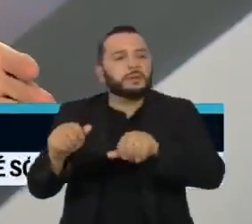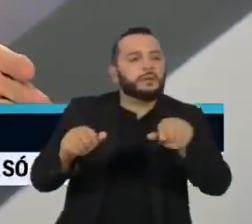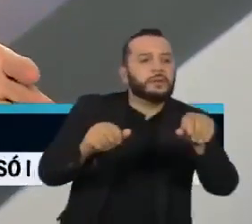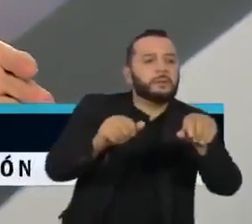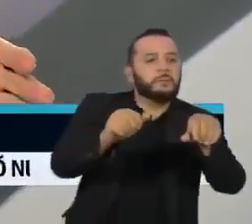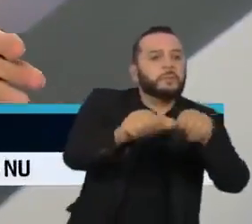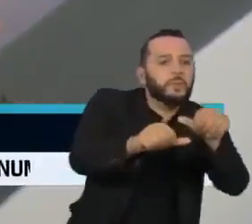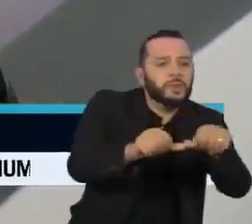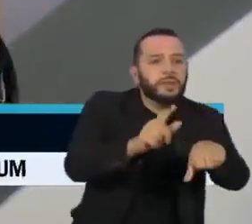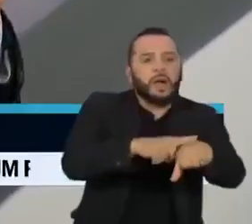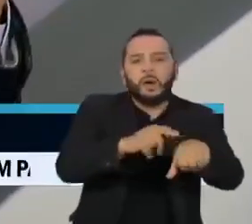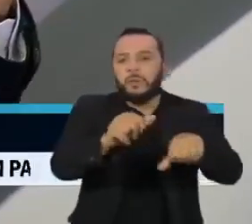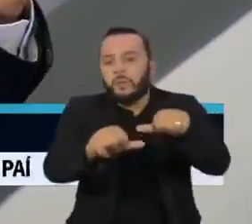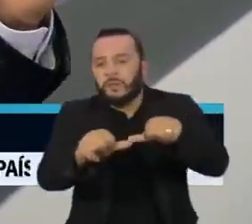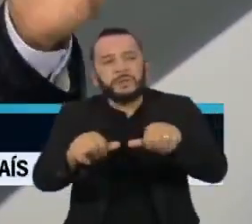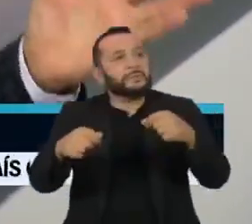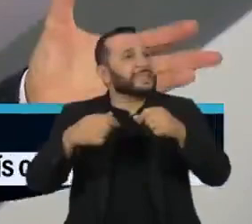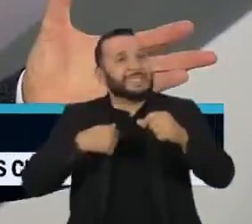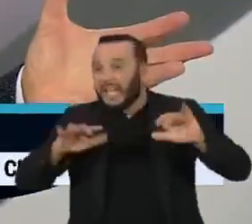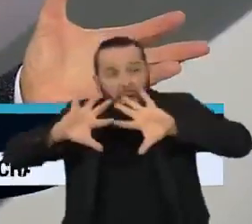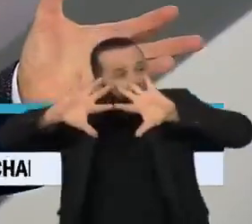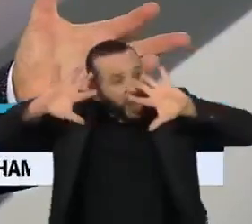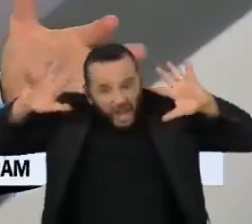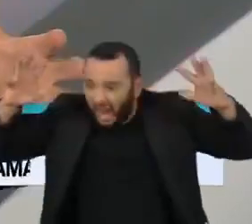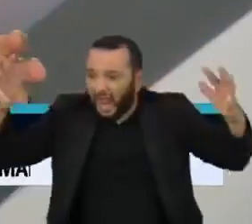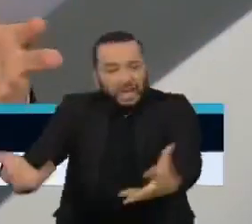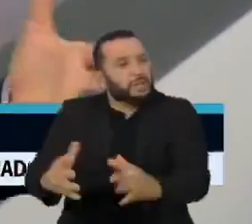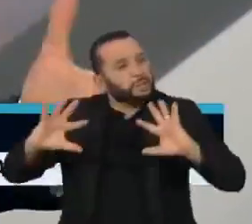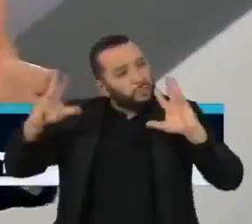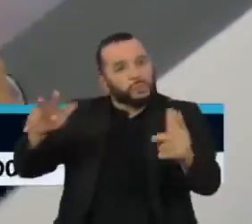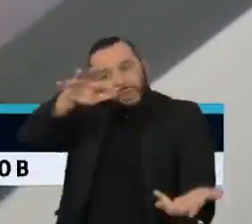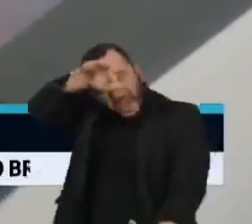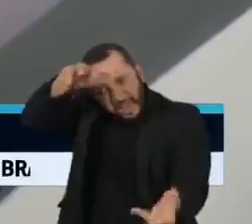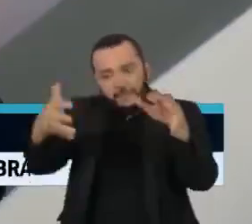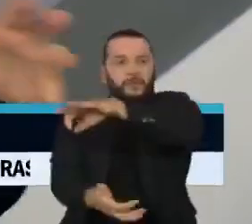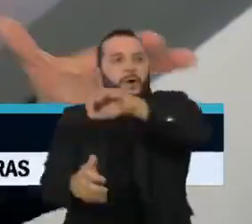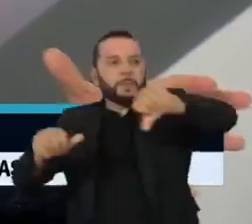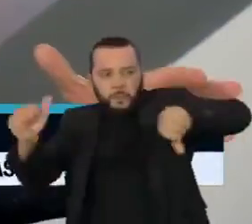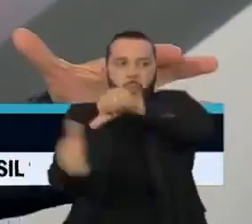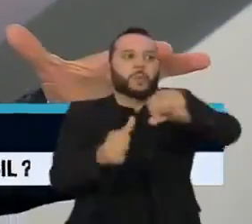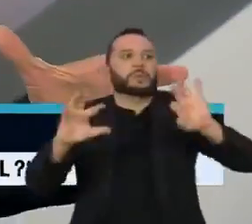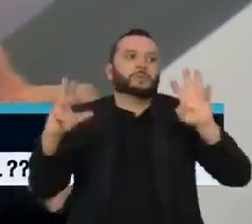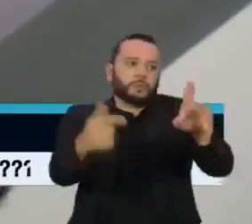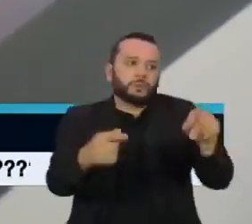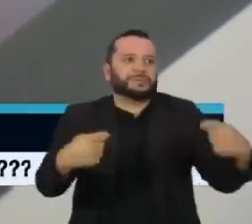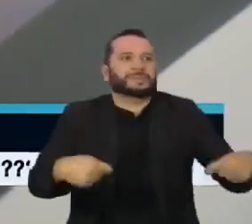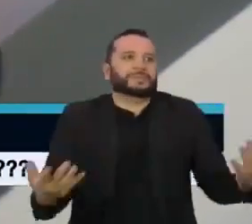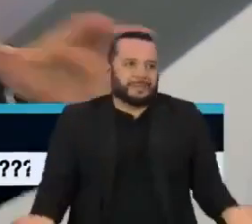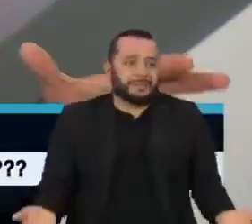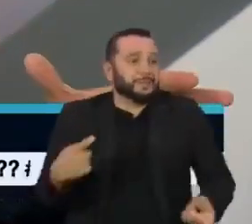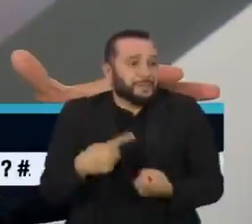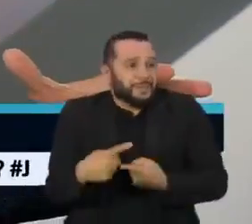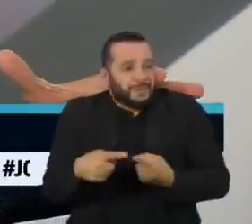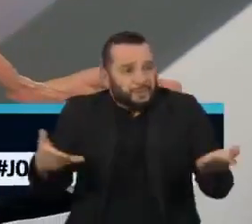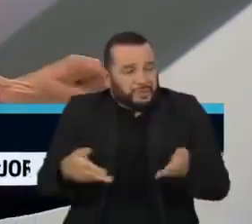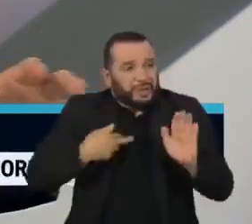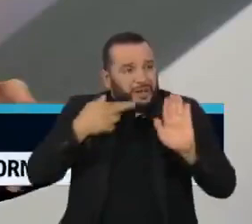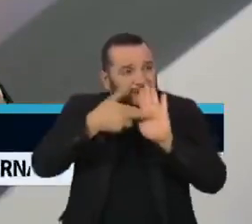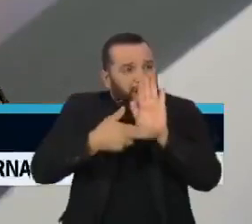um imediatismo enorme, sem olhar o conjunto. A gente tem o sistema tributário brasileiro, uma